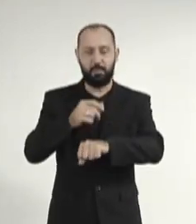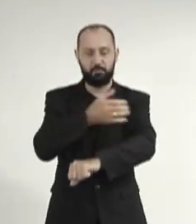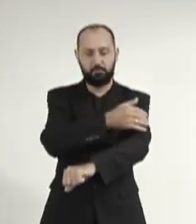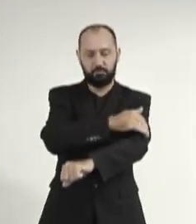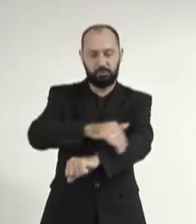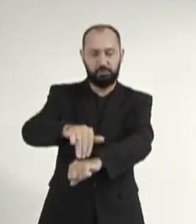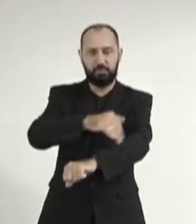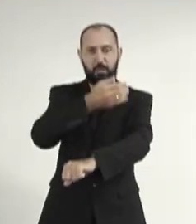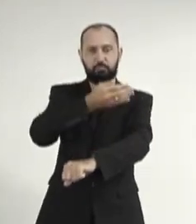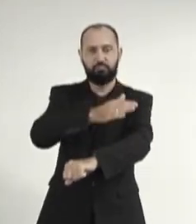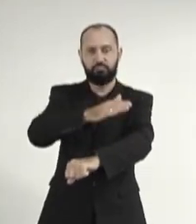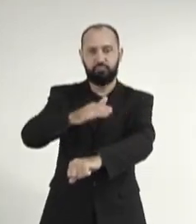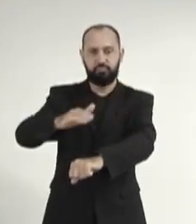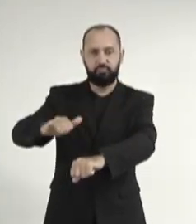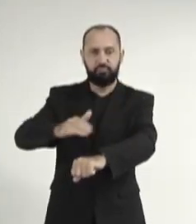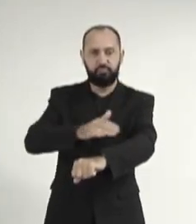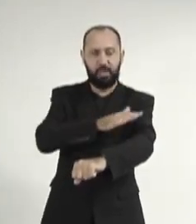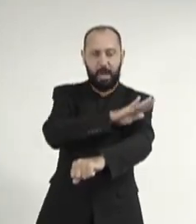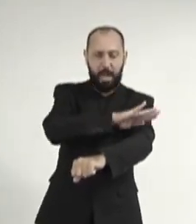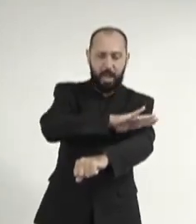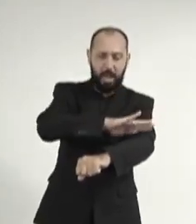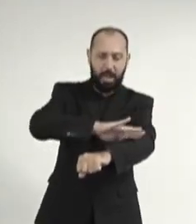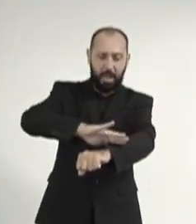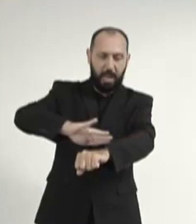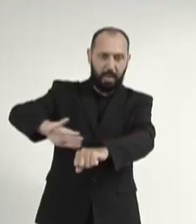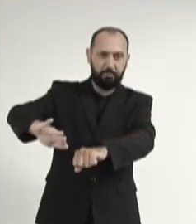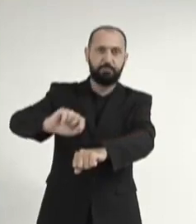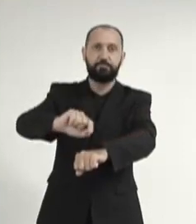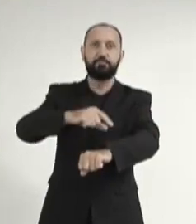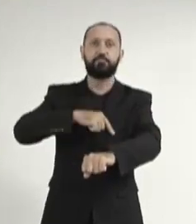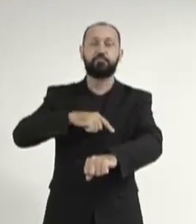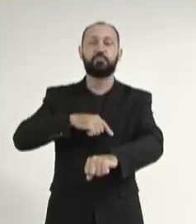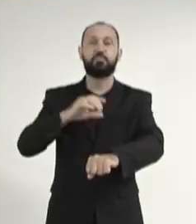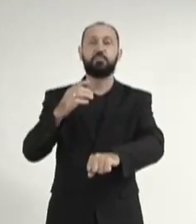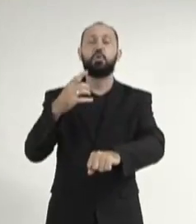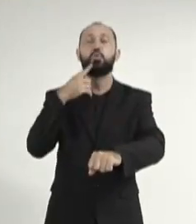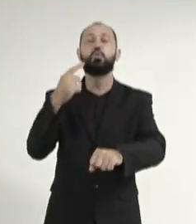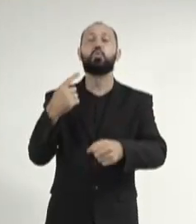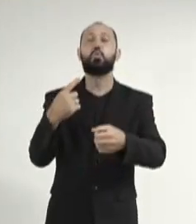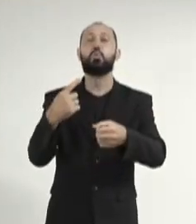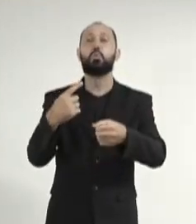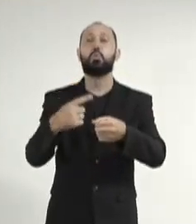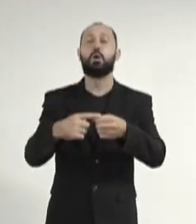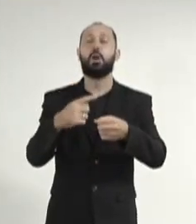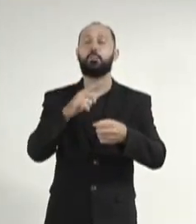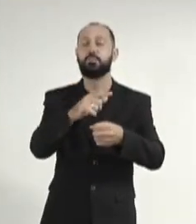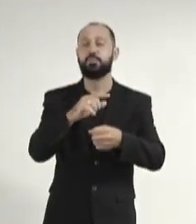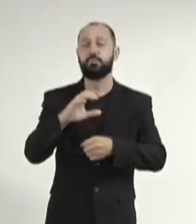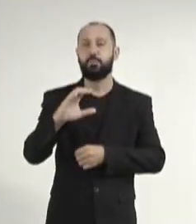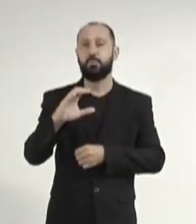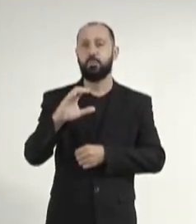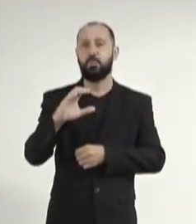da estrada que dá acesso ao distrito de Campo Verde, Terrenos.